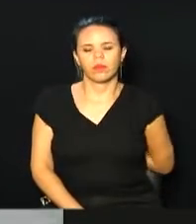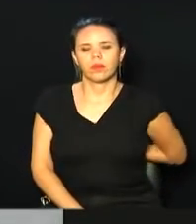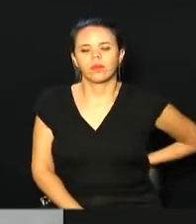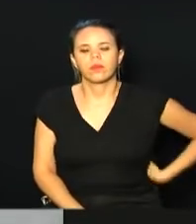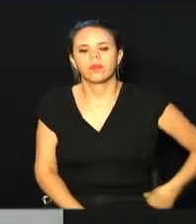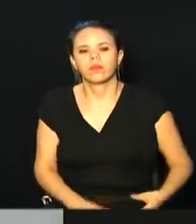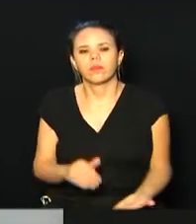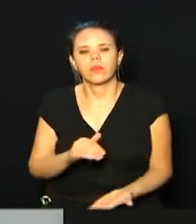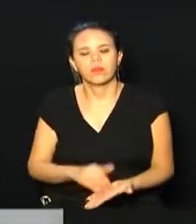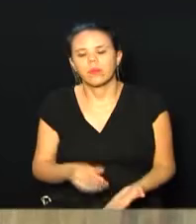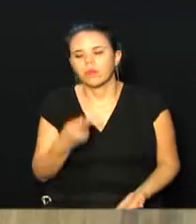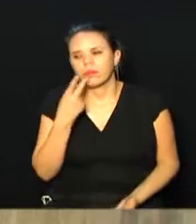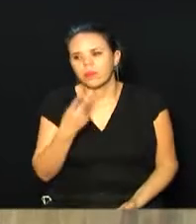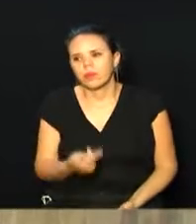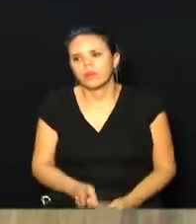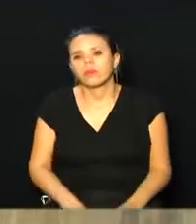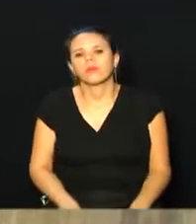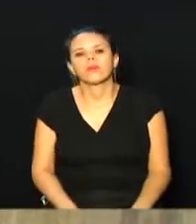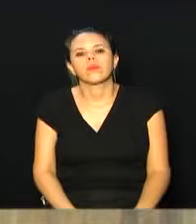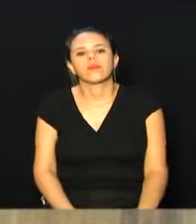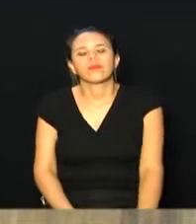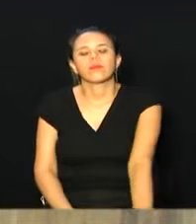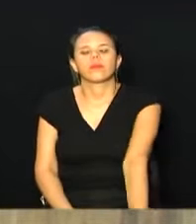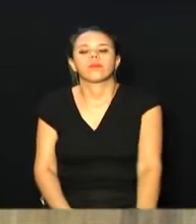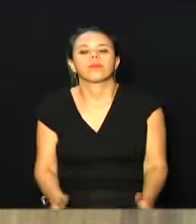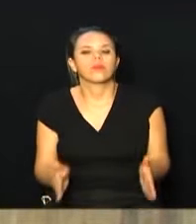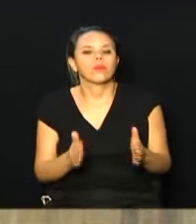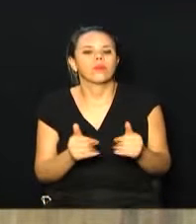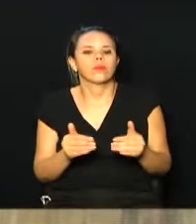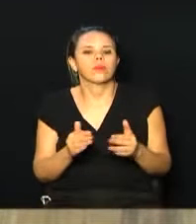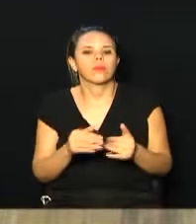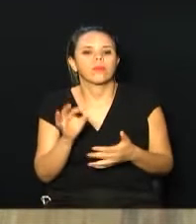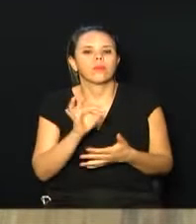Secretário, o senhor mencionou, por exemplo, esses pedidos.